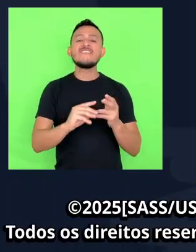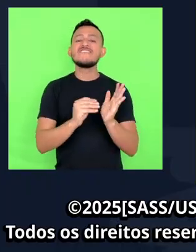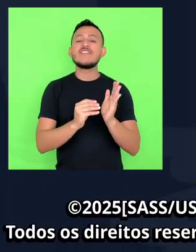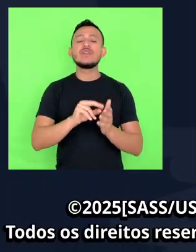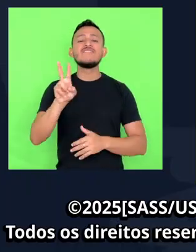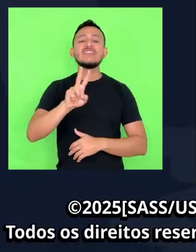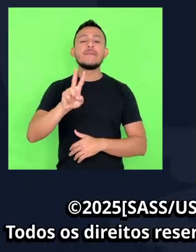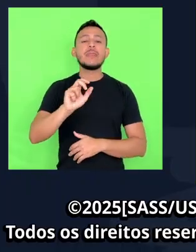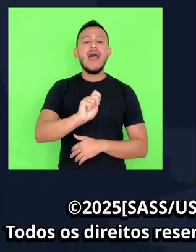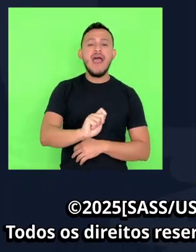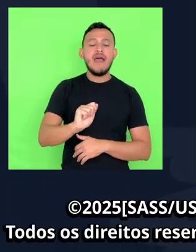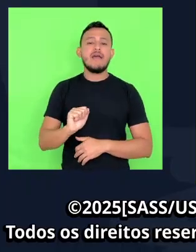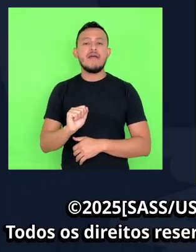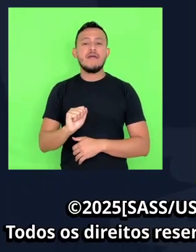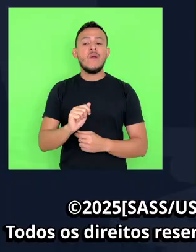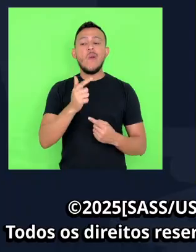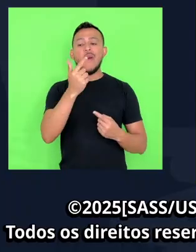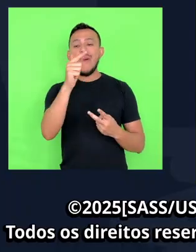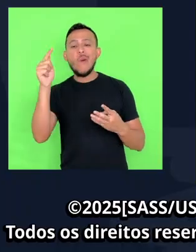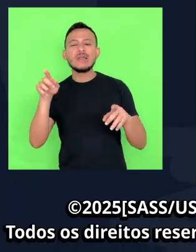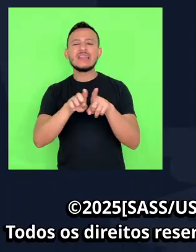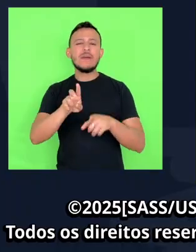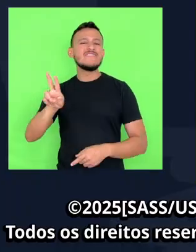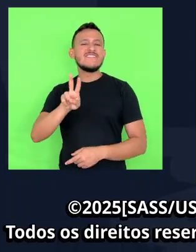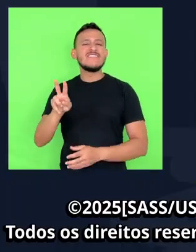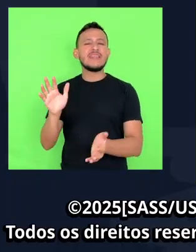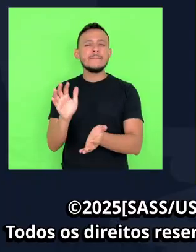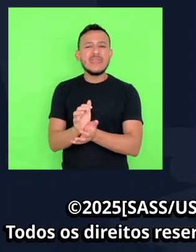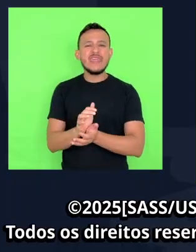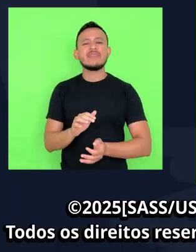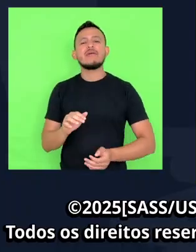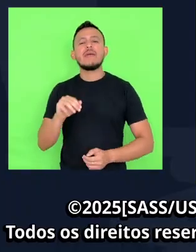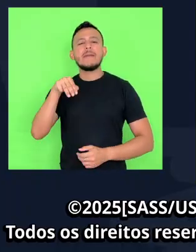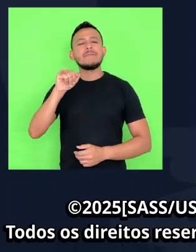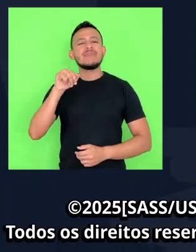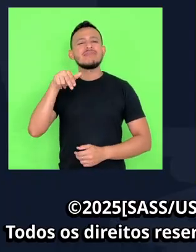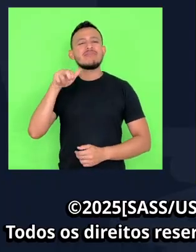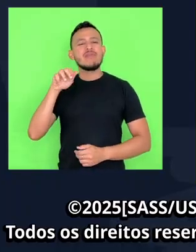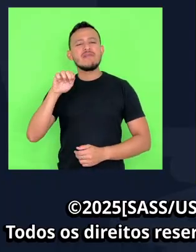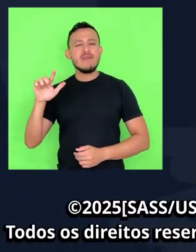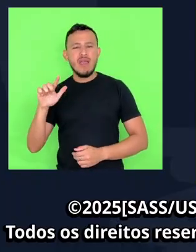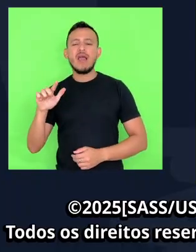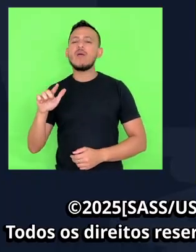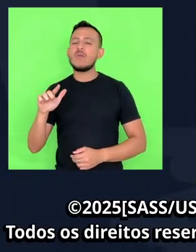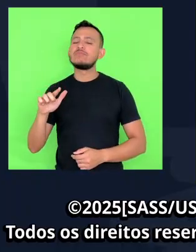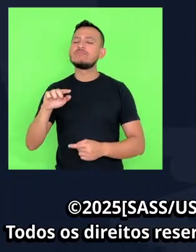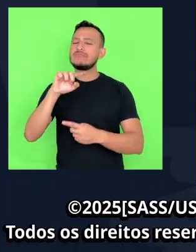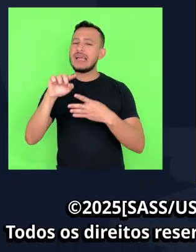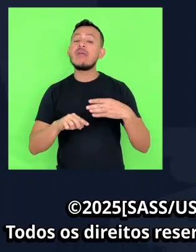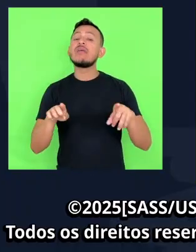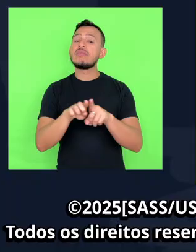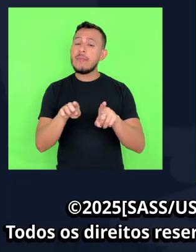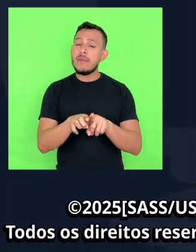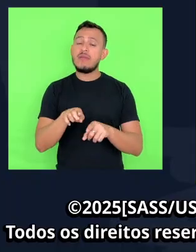deficiência de vitamina A, de outras vitaminas, outros minerais. E, às vezes, nós temos essa